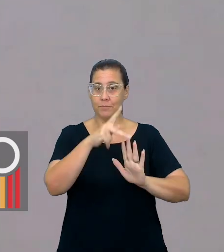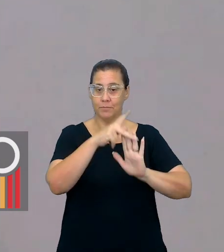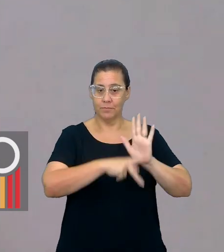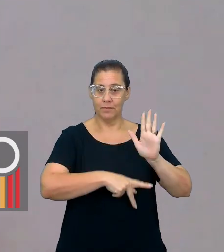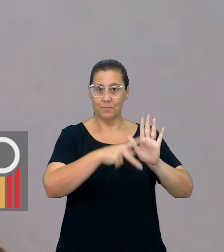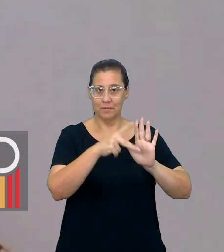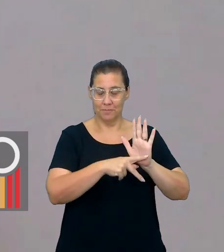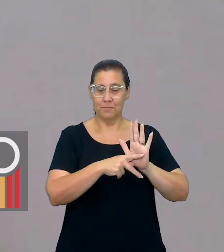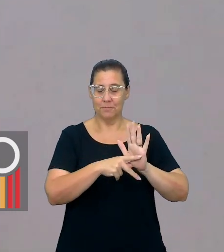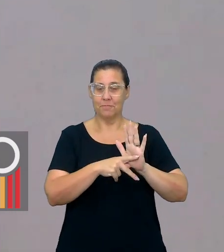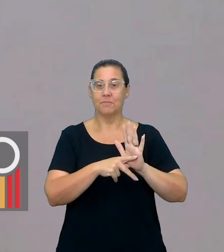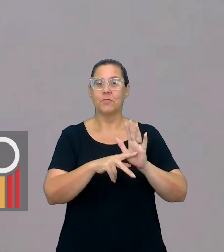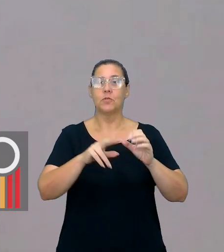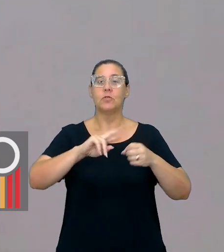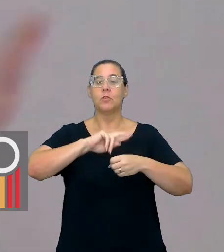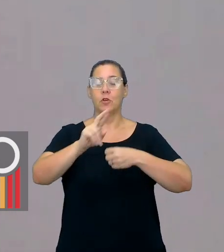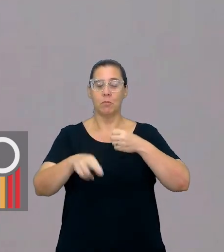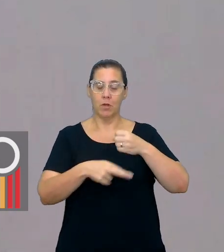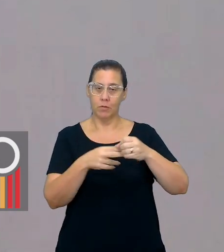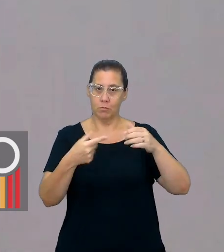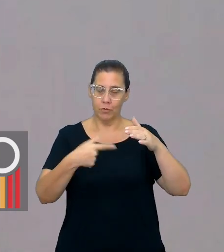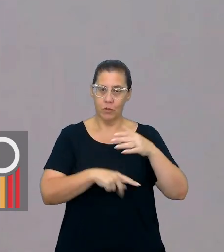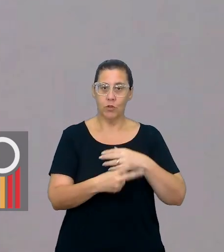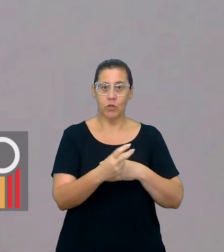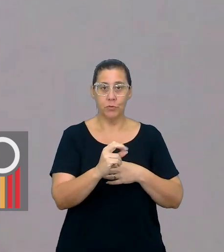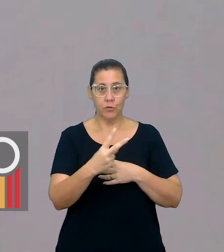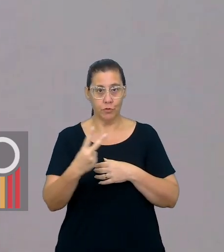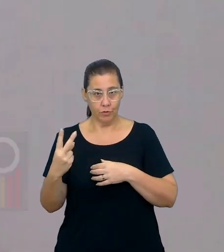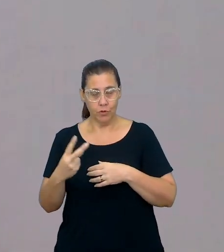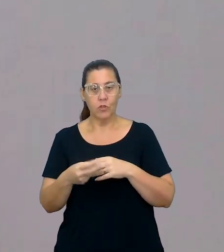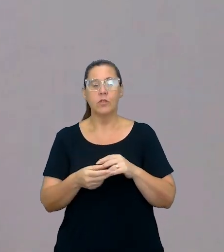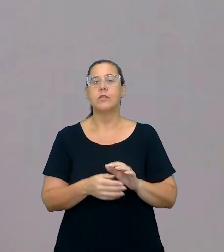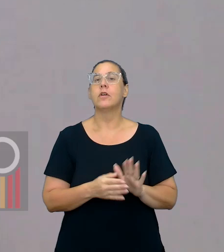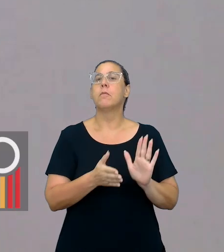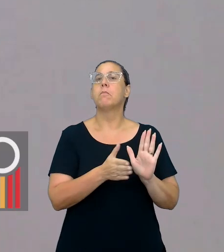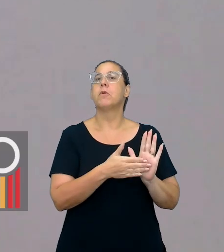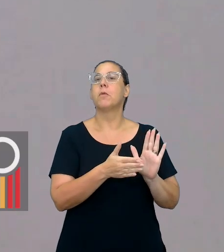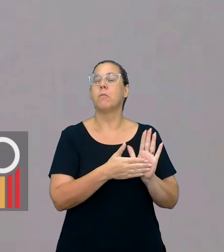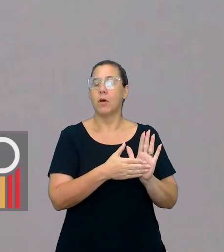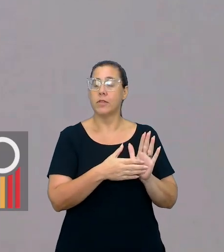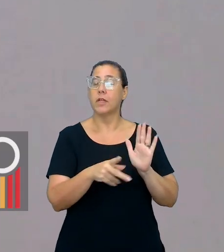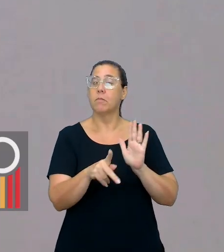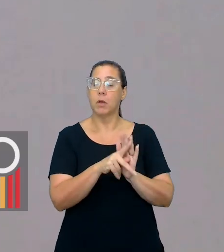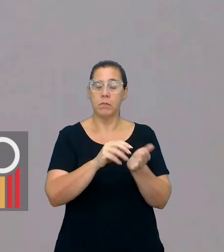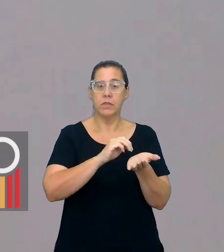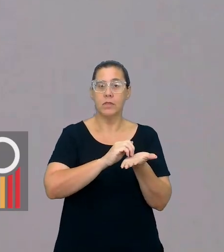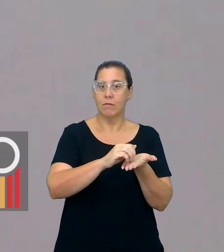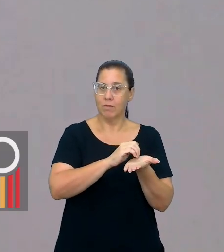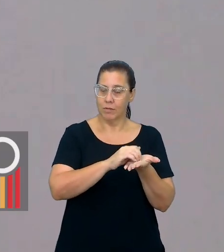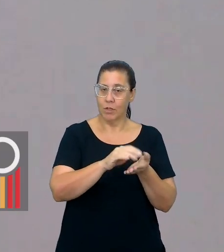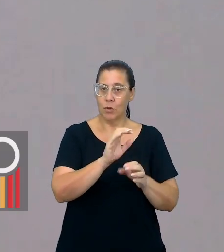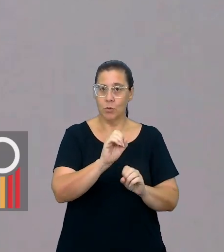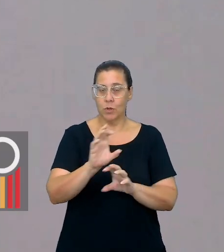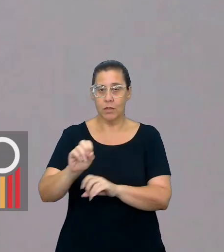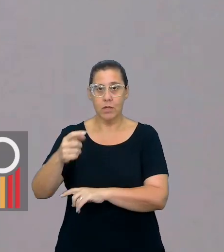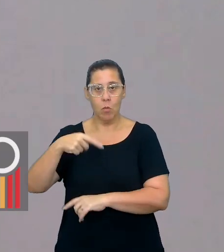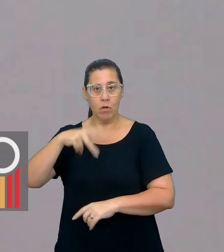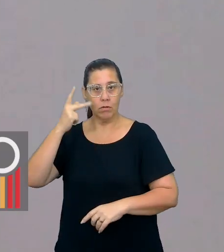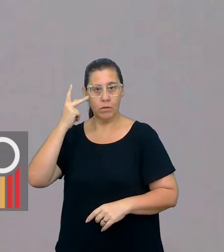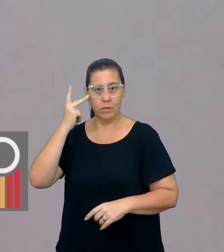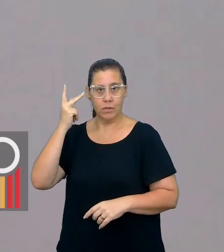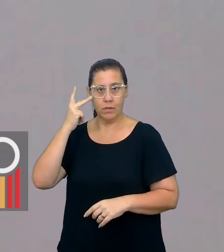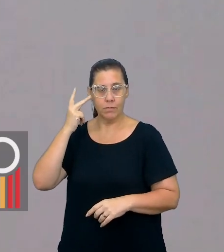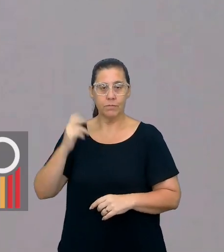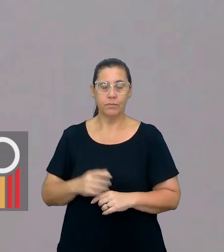de recuperação e aprofundamento 2022, proposto pela Secretaria de Educação do Estado de São